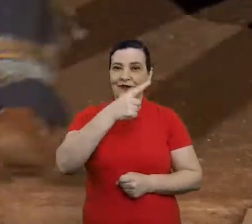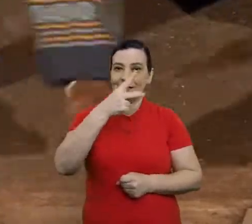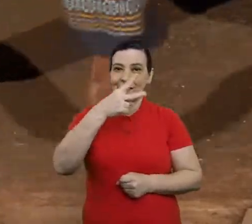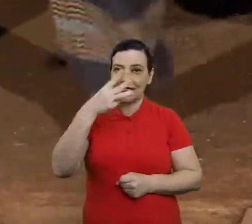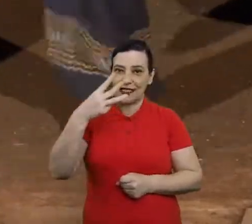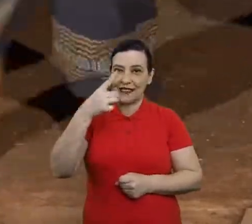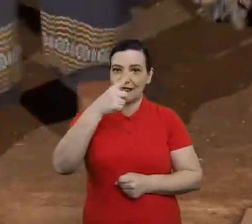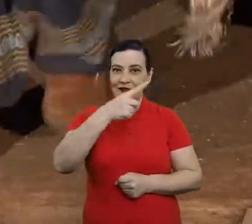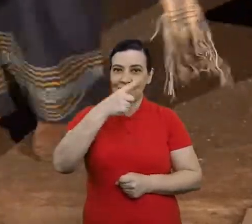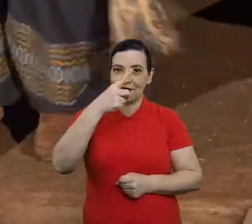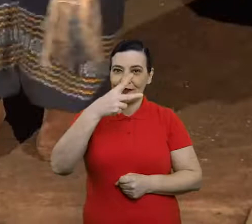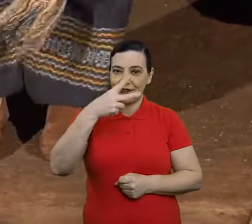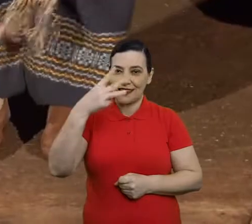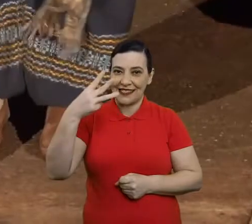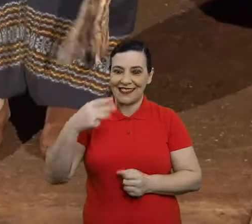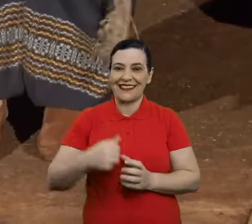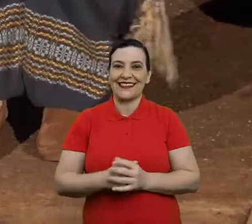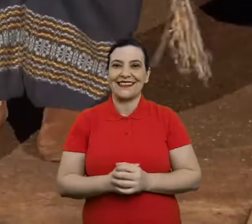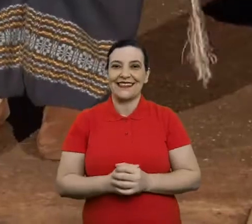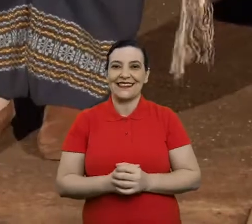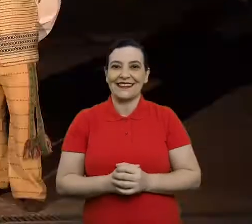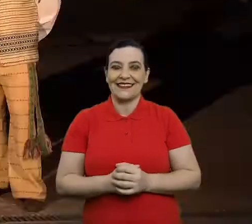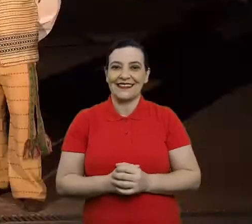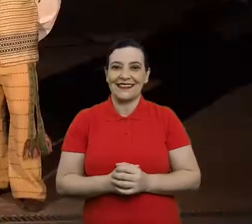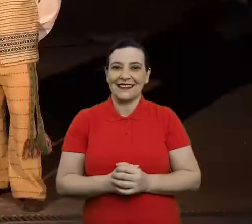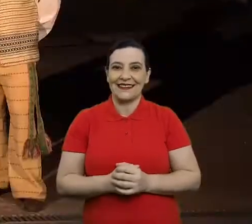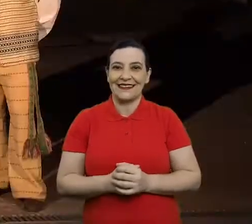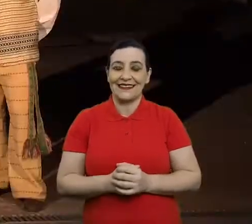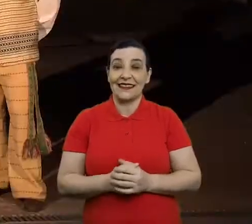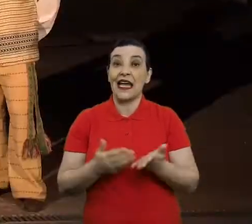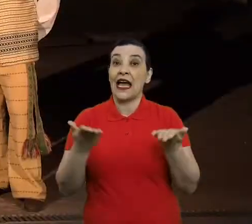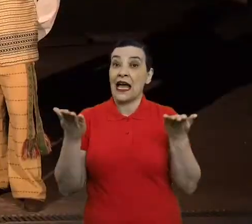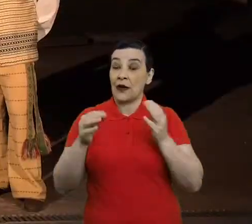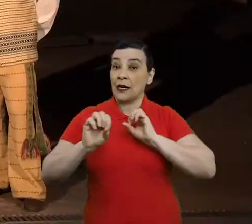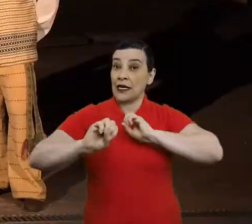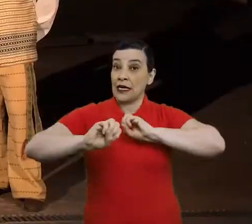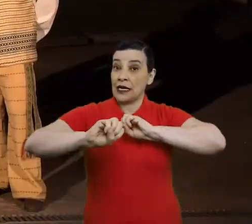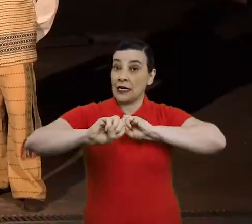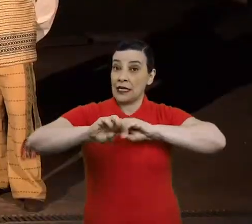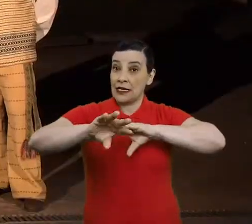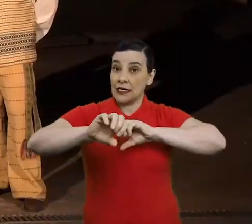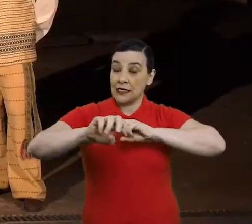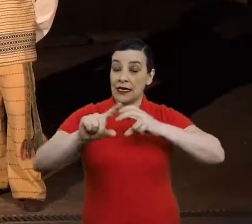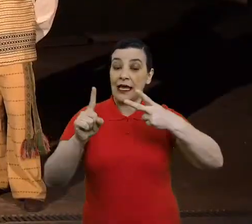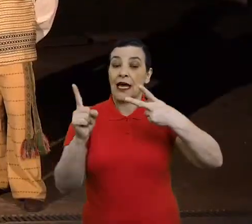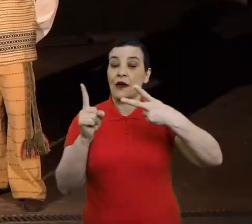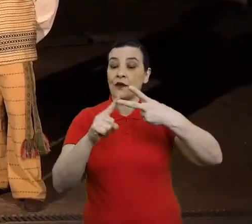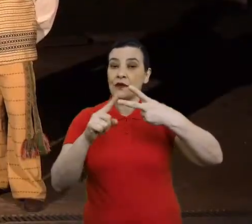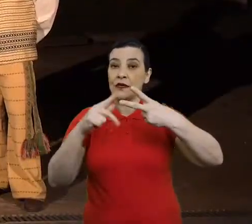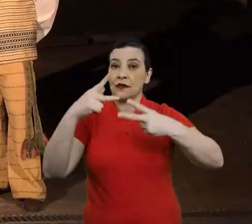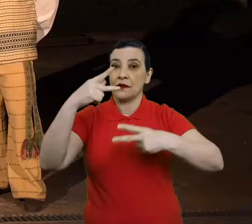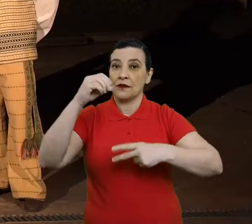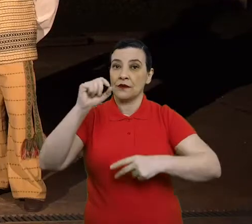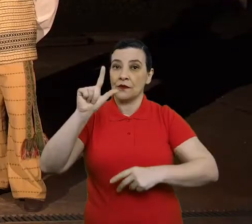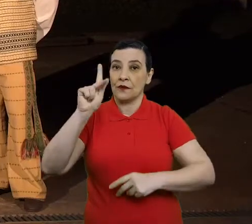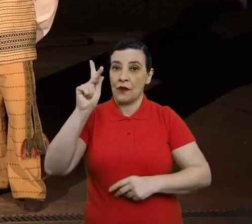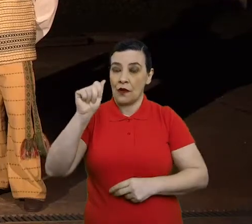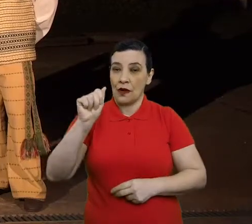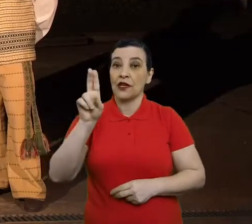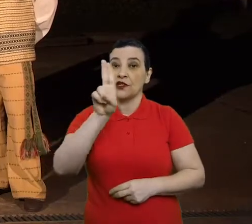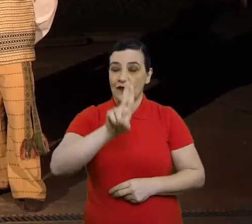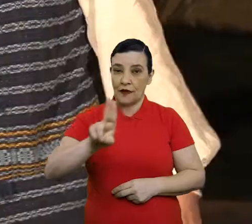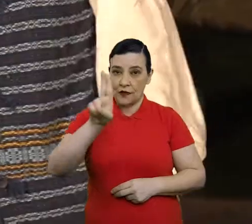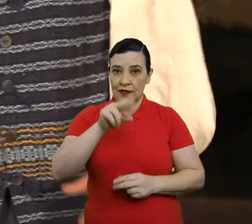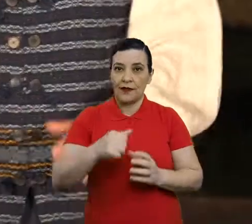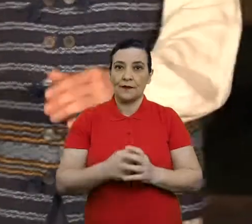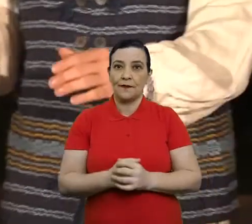dois, três. Um, dois, três. Agora, eu vou ensinar um segundo tipo de polca também que a gente vai usar durante a